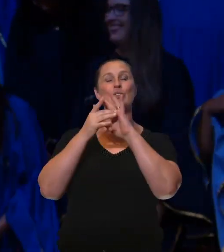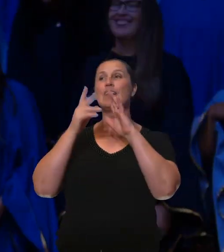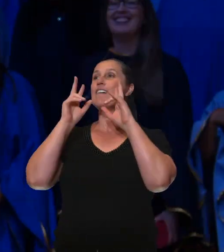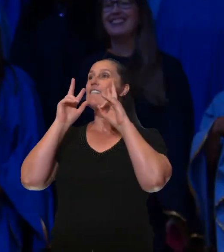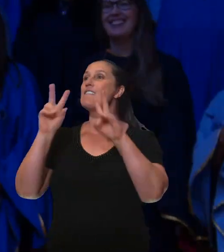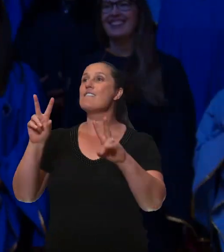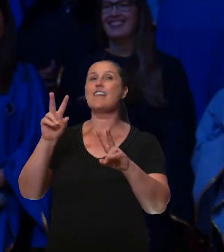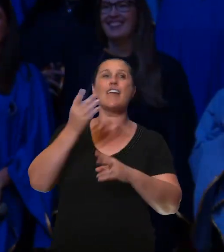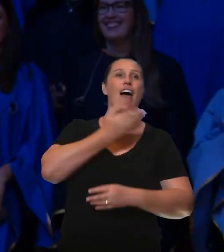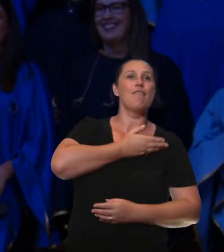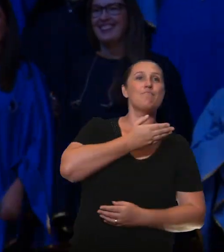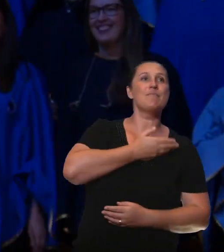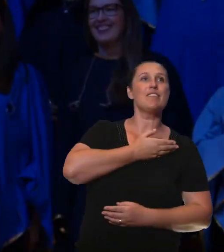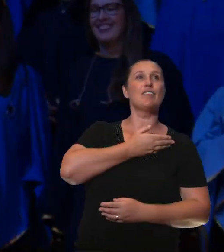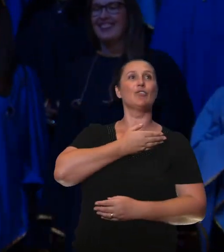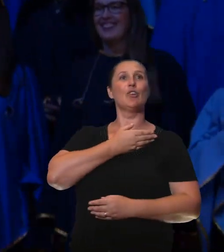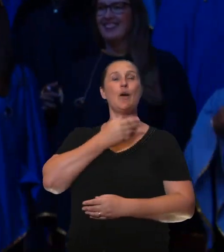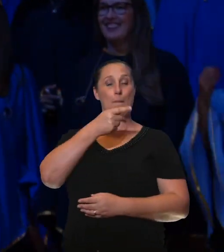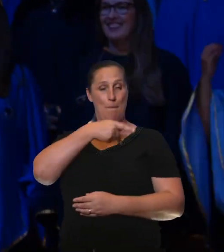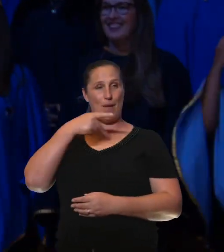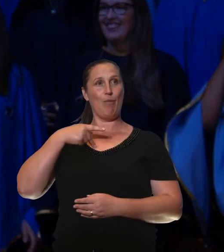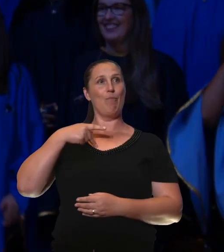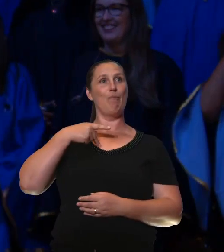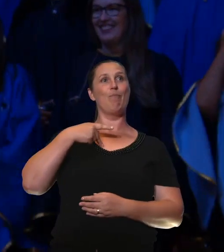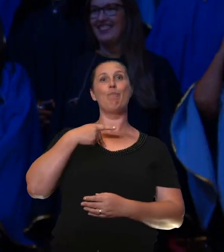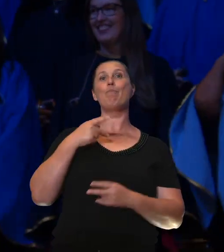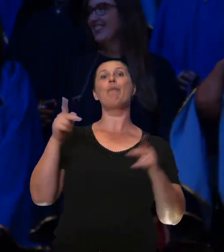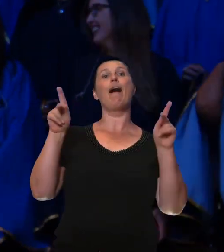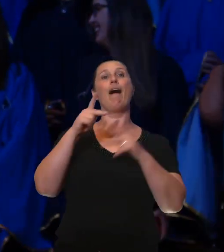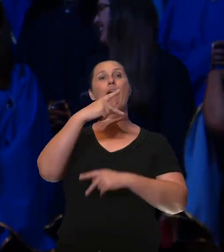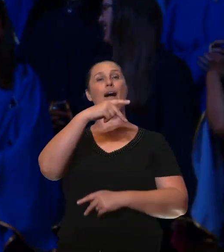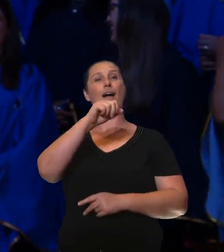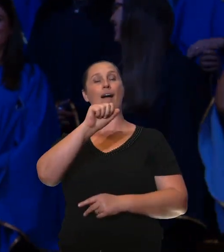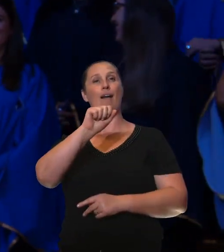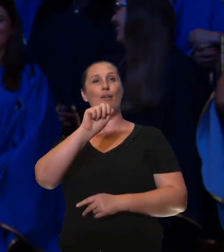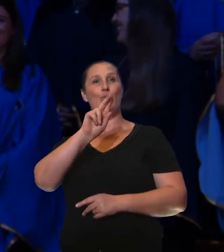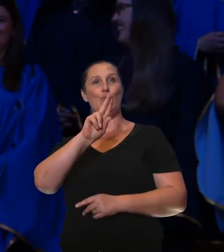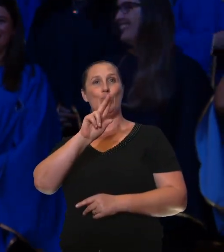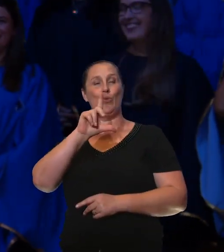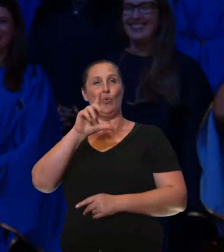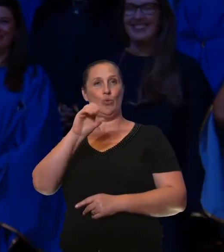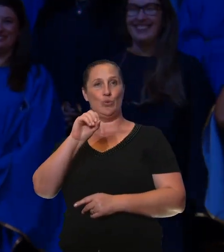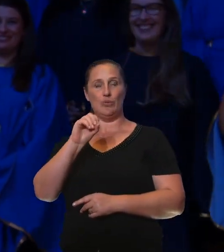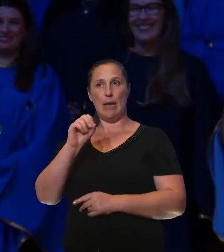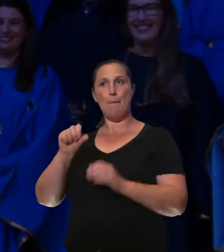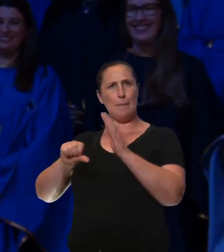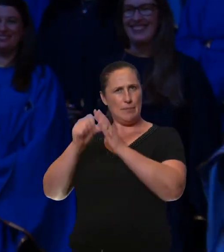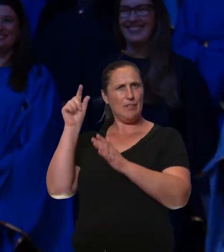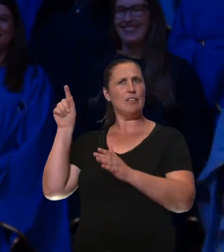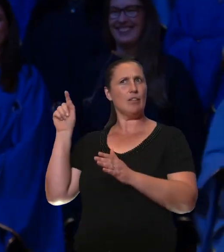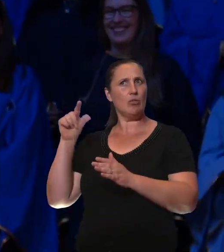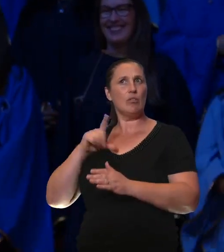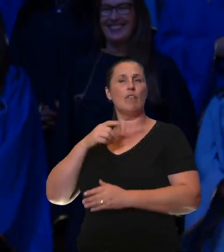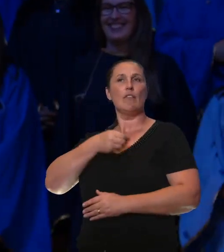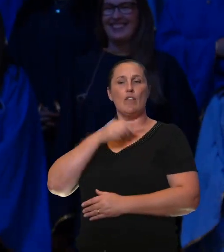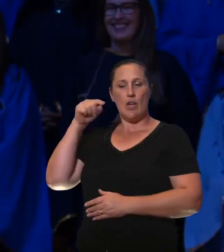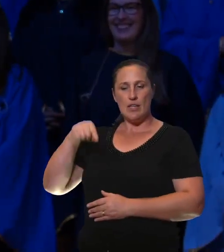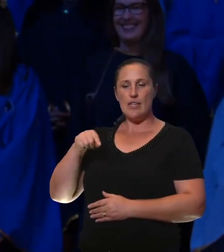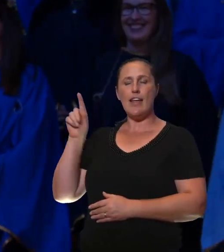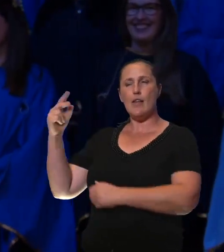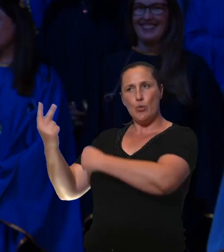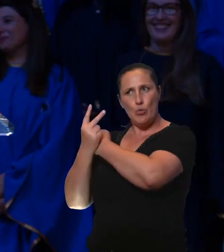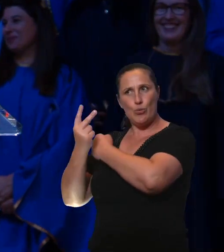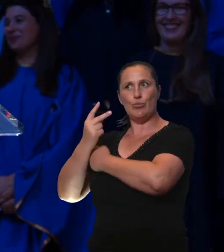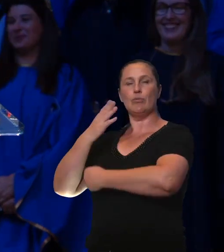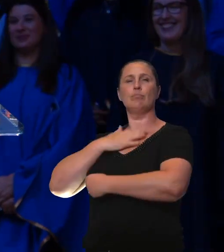amigos como o pastor Paulo, um homem de Deus. A primeira vez que eu estive aqui na PIB, ele cuidou tão bem de mim